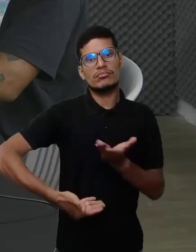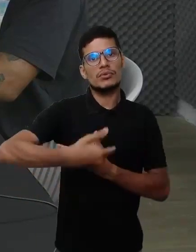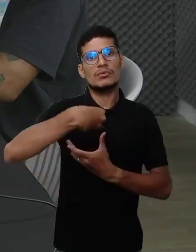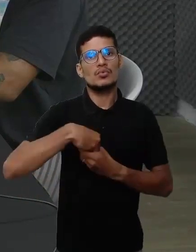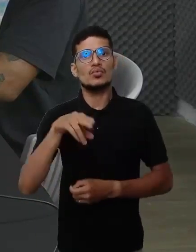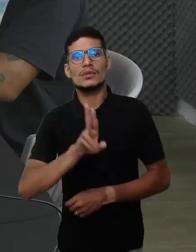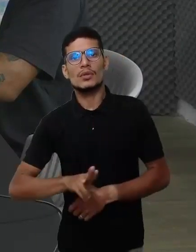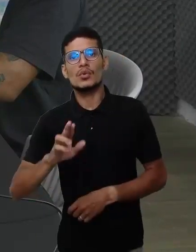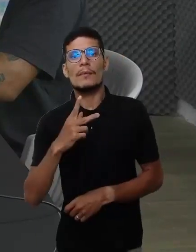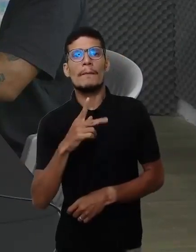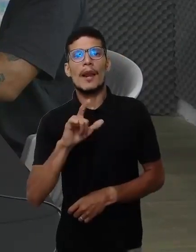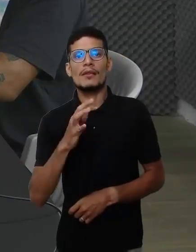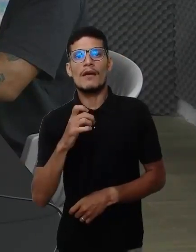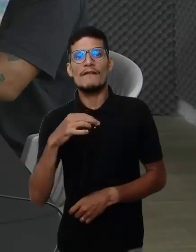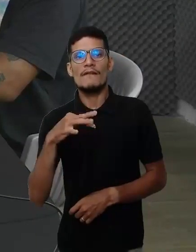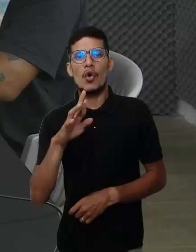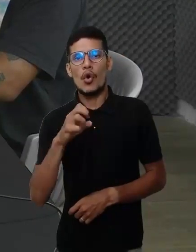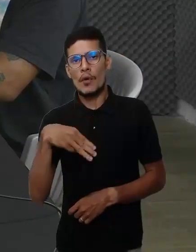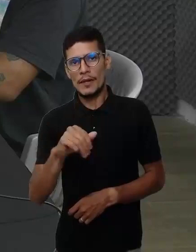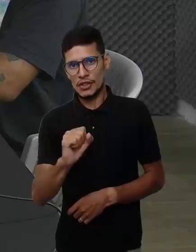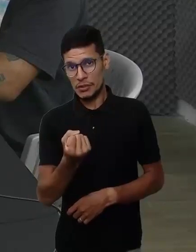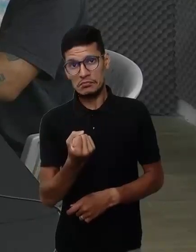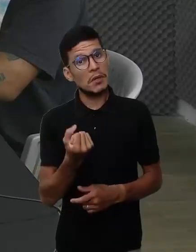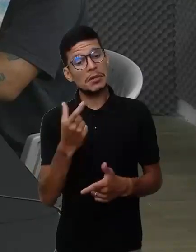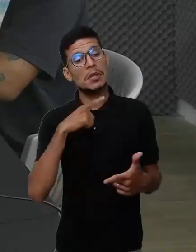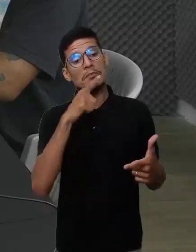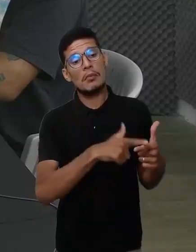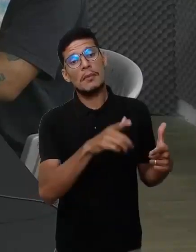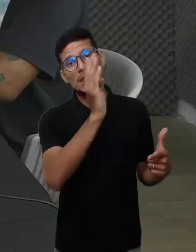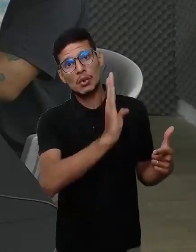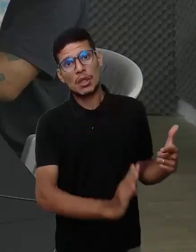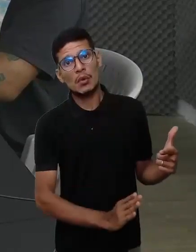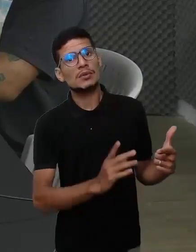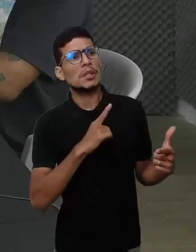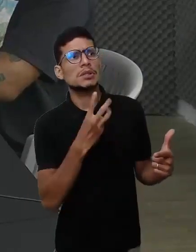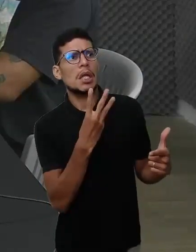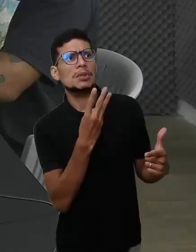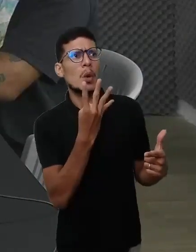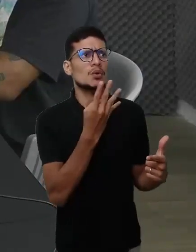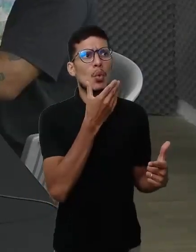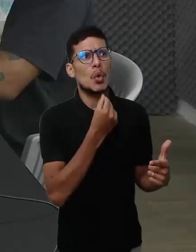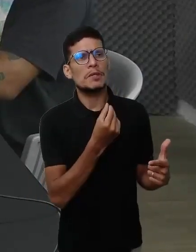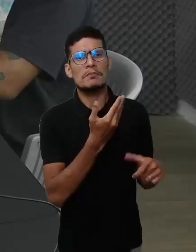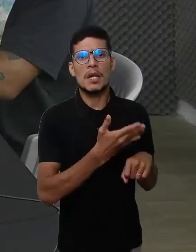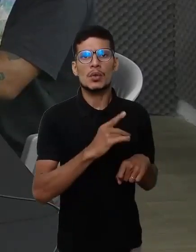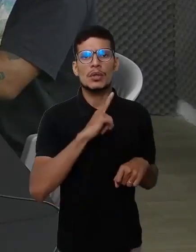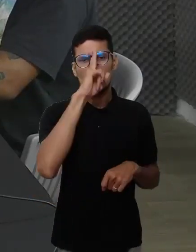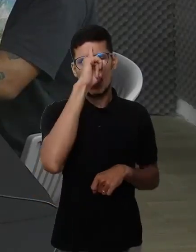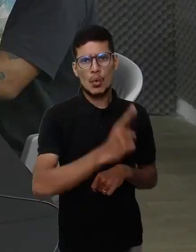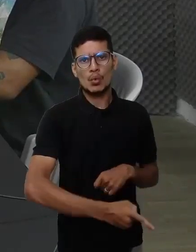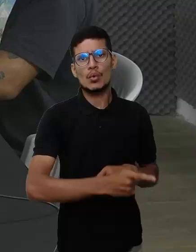plataformas. E aí a gente sai de um problema nacional de 3 ou 4 homens brancos que eram donos